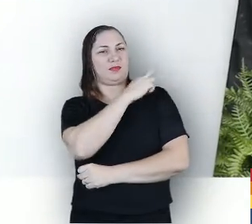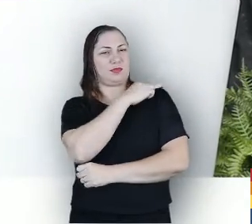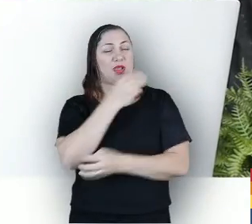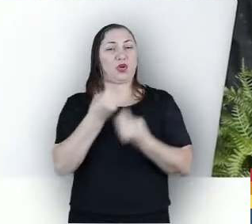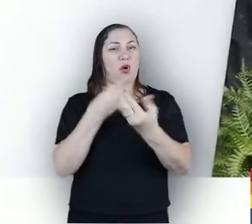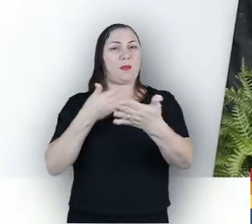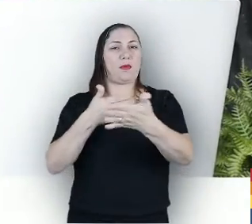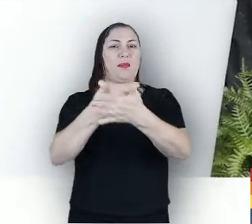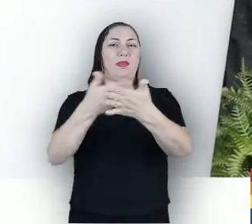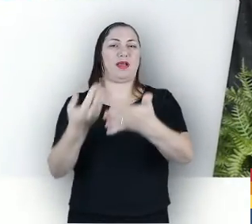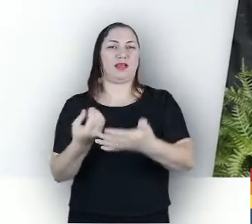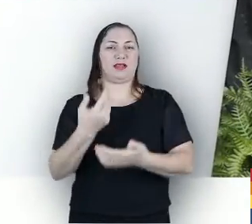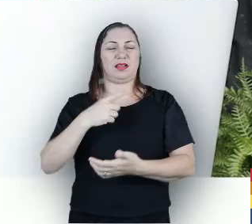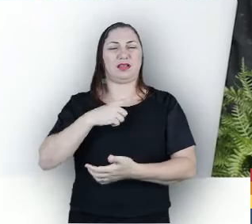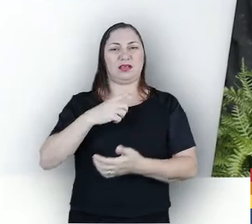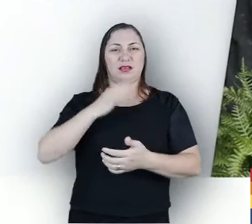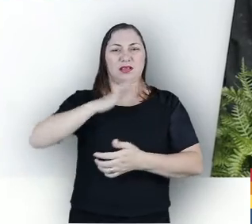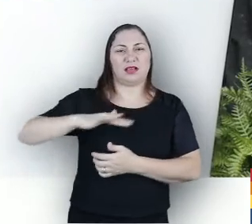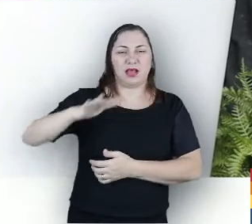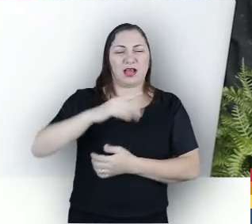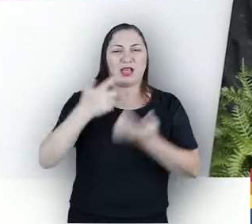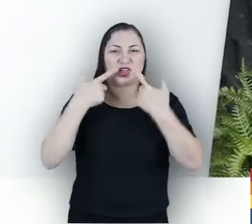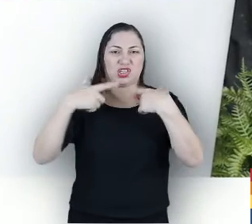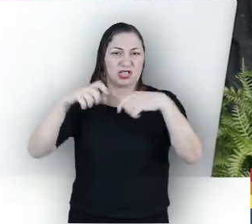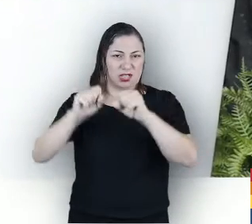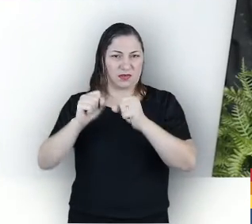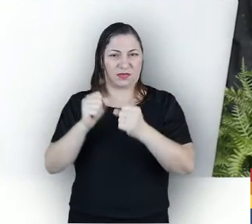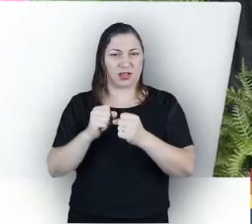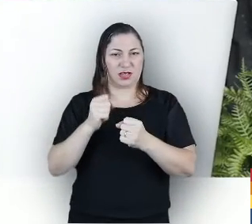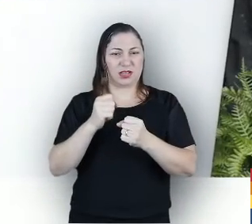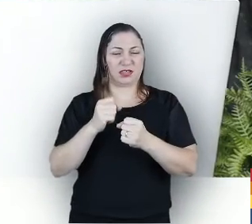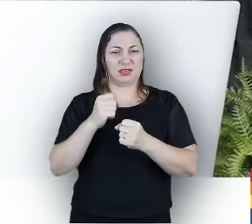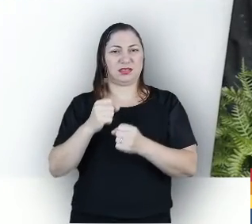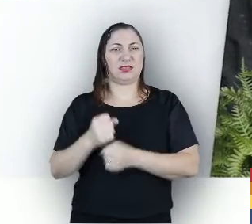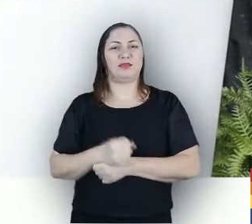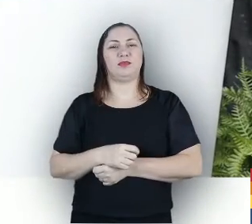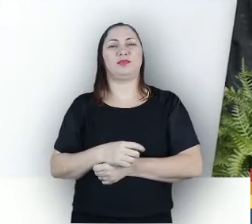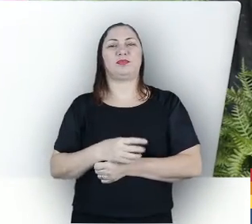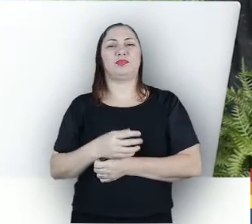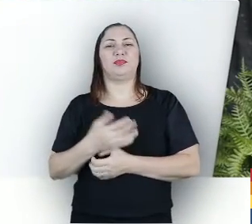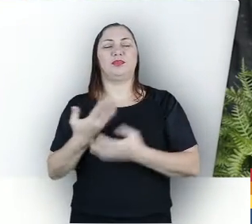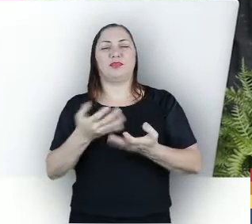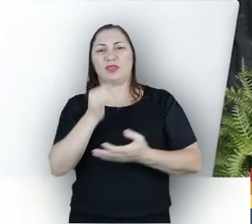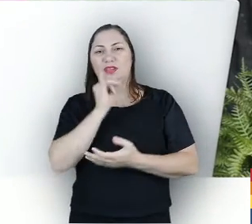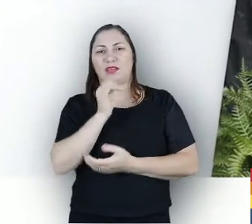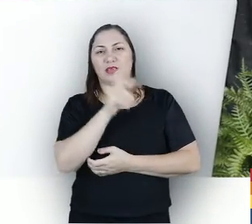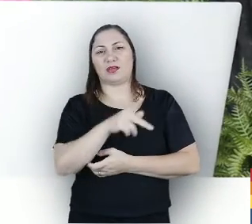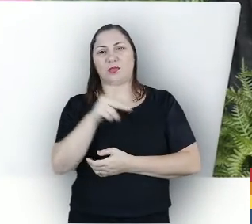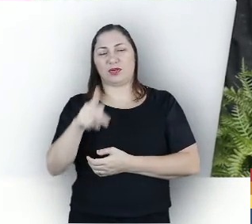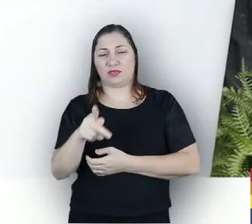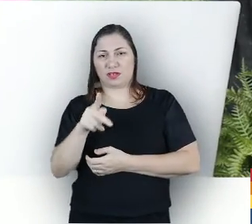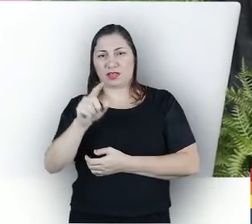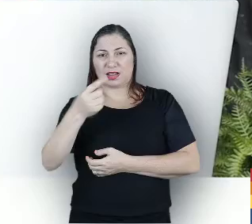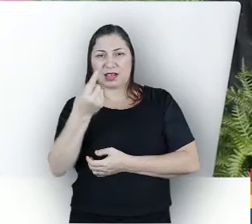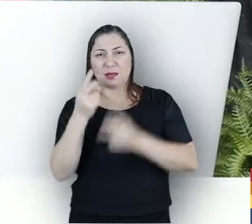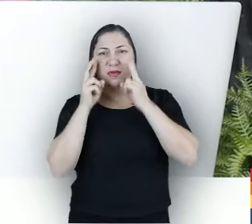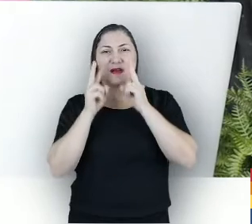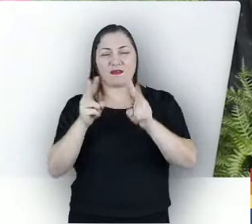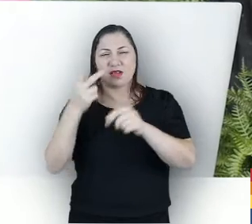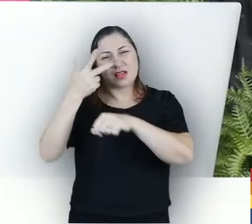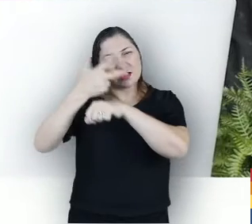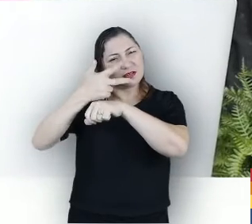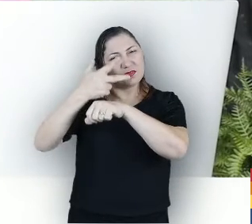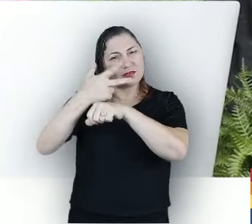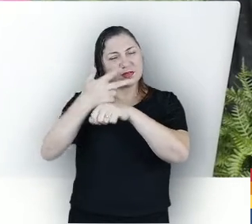professores especialistas da área de linguagens, eles estão enxergando, né, esse momento que estamos vivendo, da reformulação do